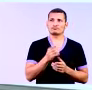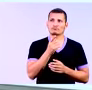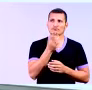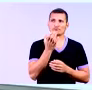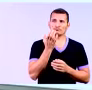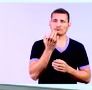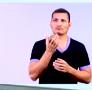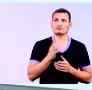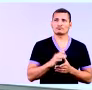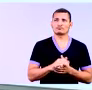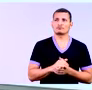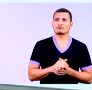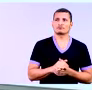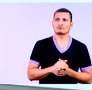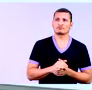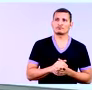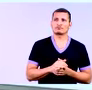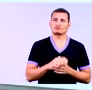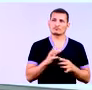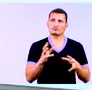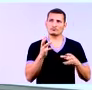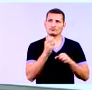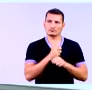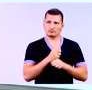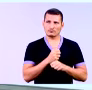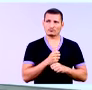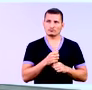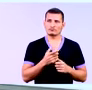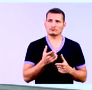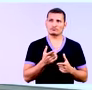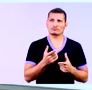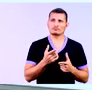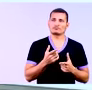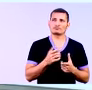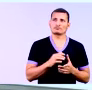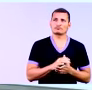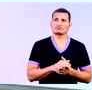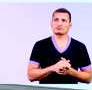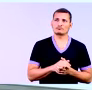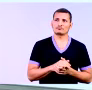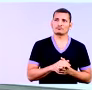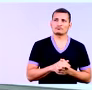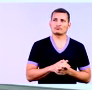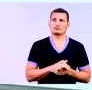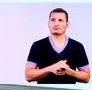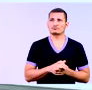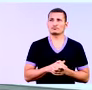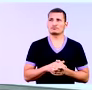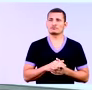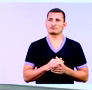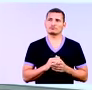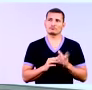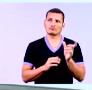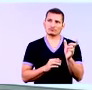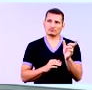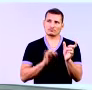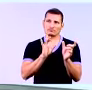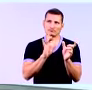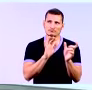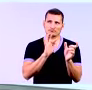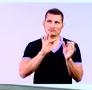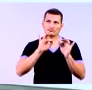que seja processada, seja efetivada, melhor dizendo, esses comandos apenas no final